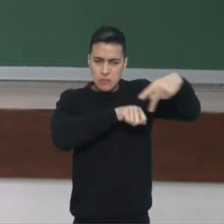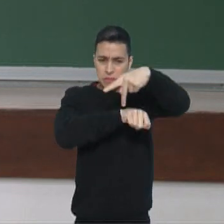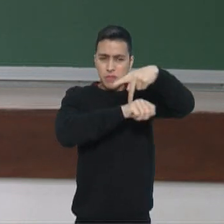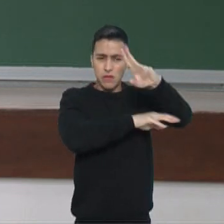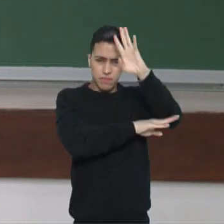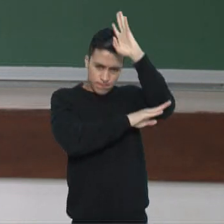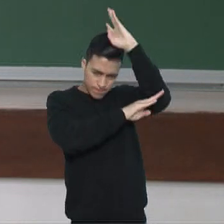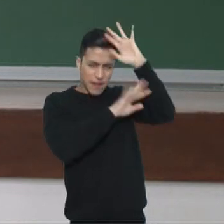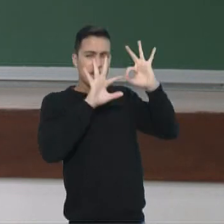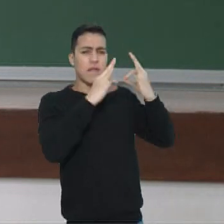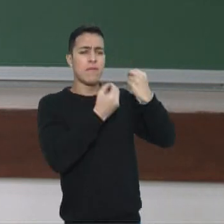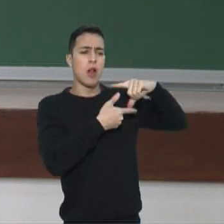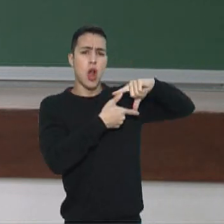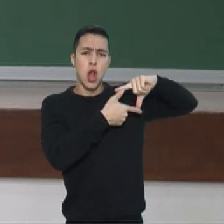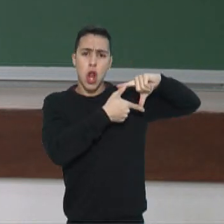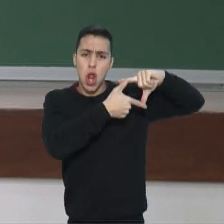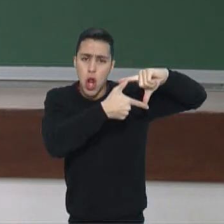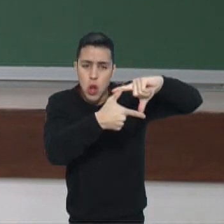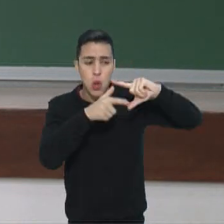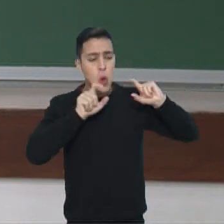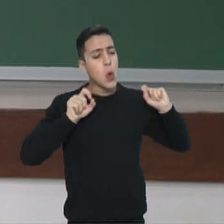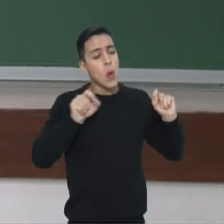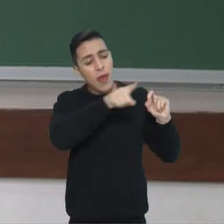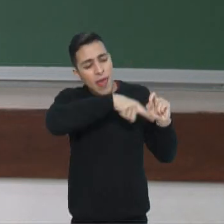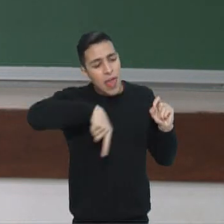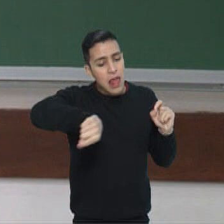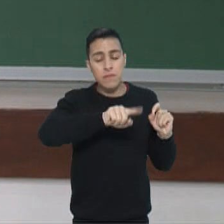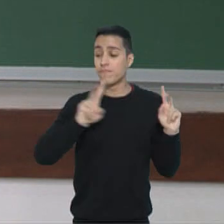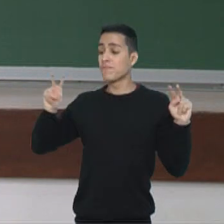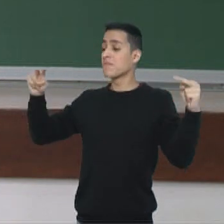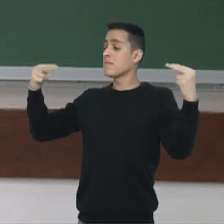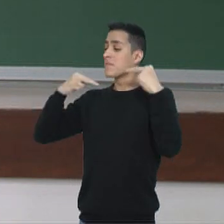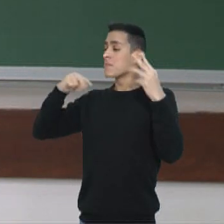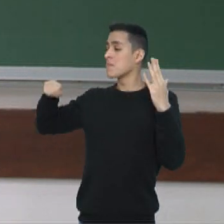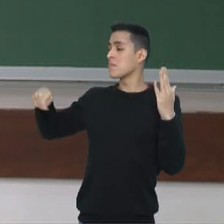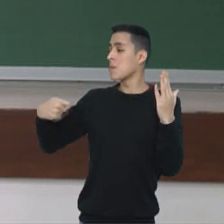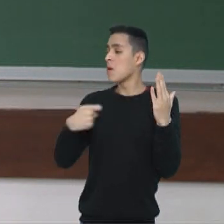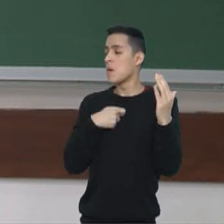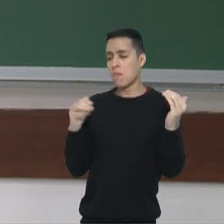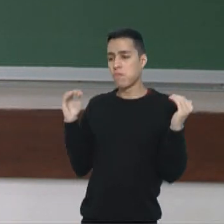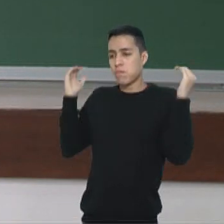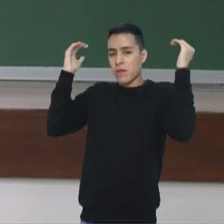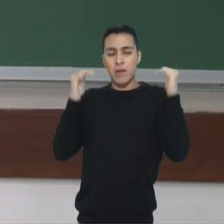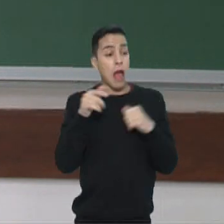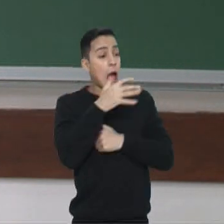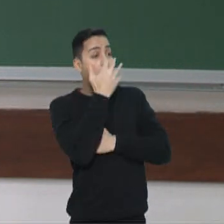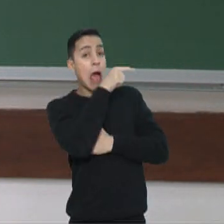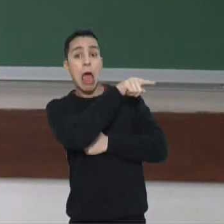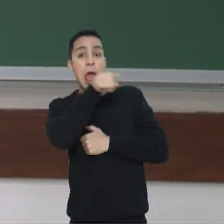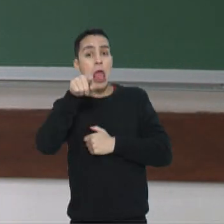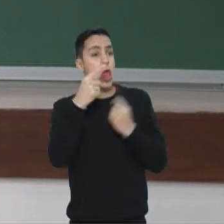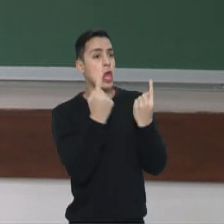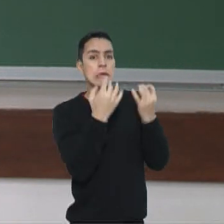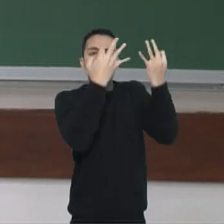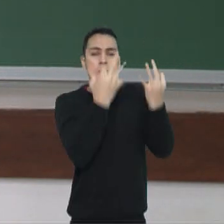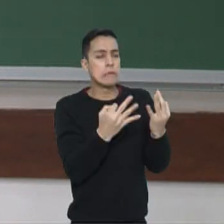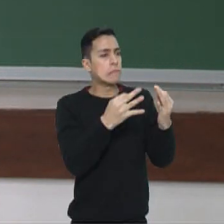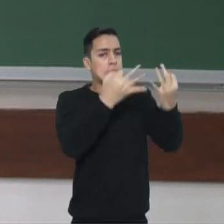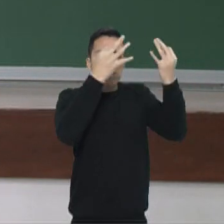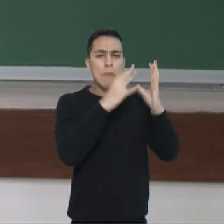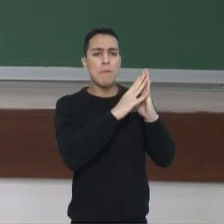mais tradicionais. Eles, então, se consideravam, e eram considerados os únicos cidadãos romanos.